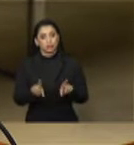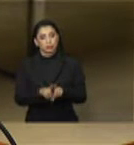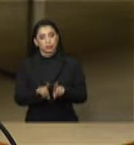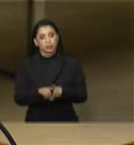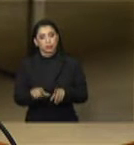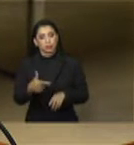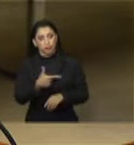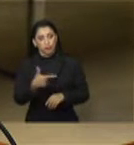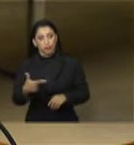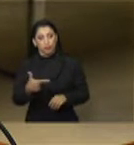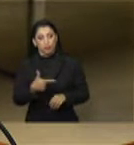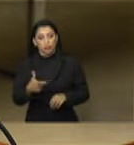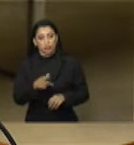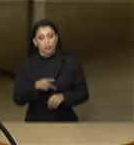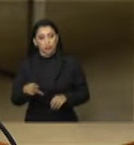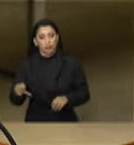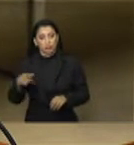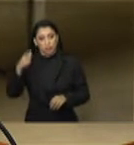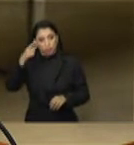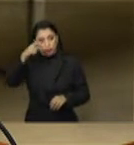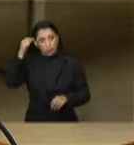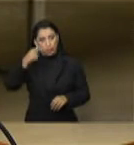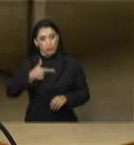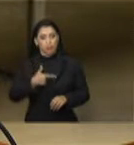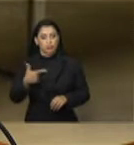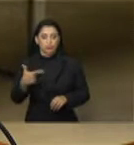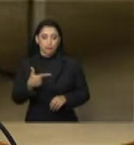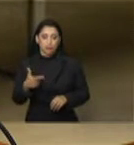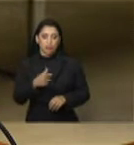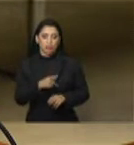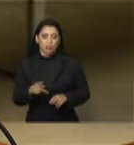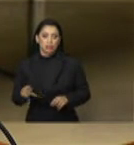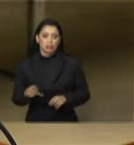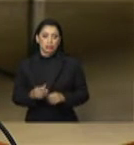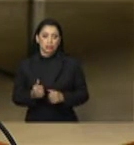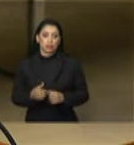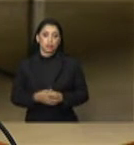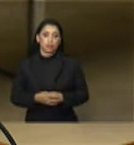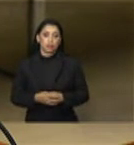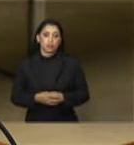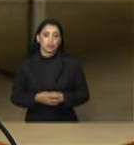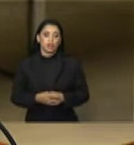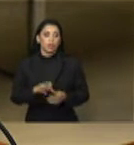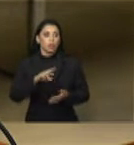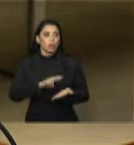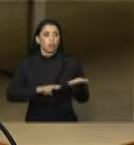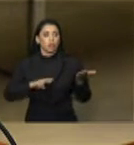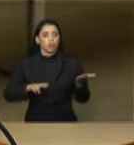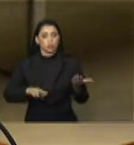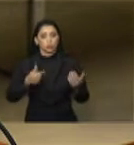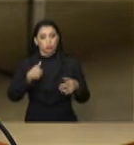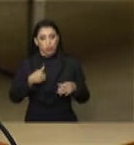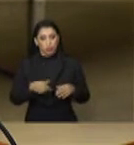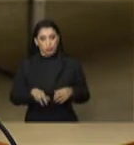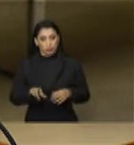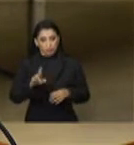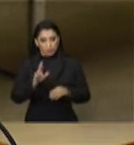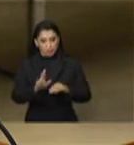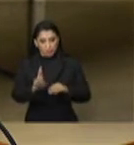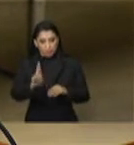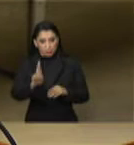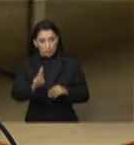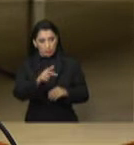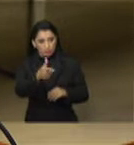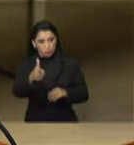vice-presidência Santíssimo senhor Ministro relatou em nome de quem eu cumprimento os demais